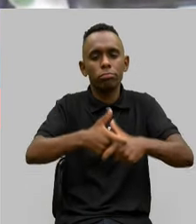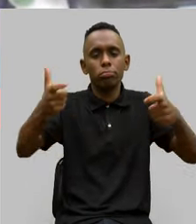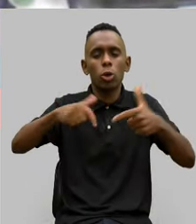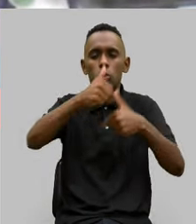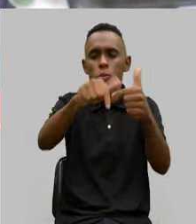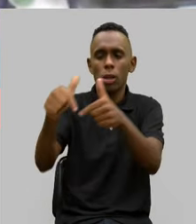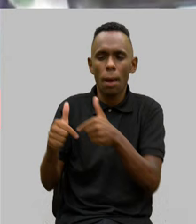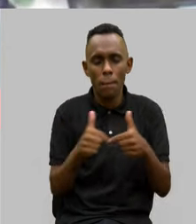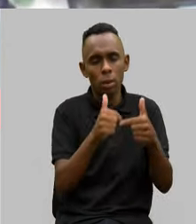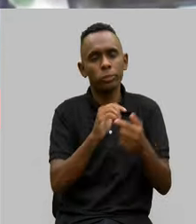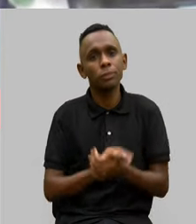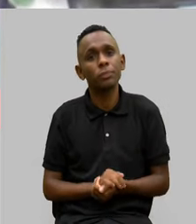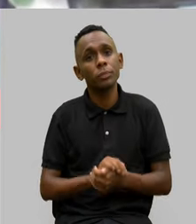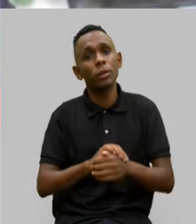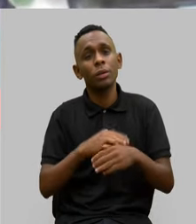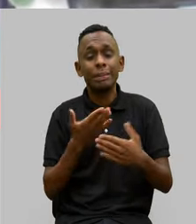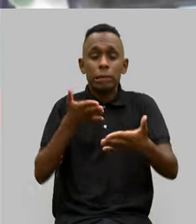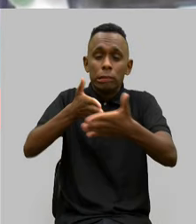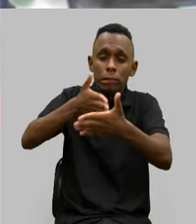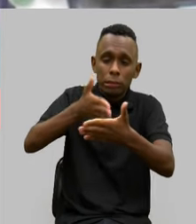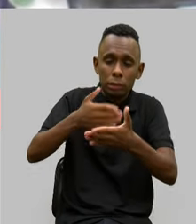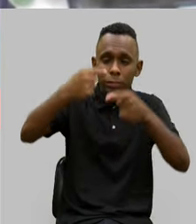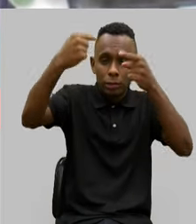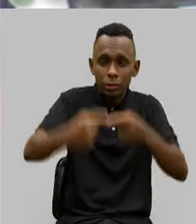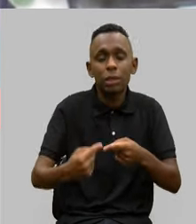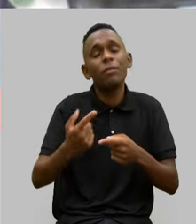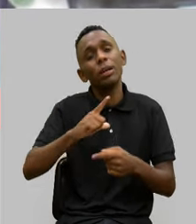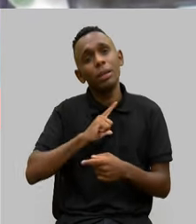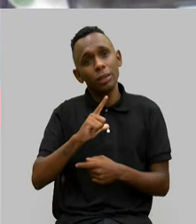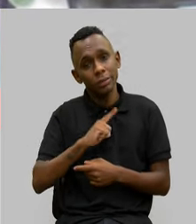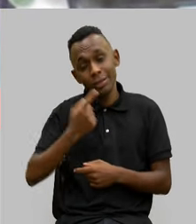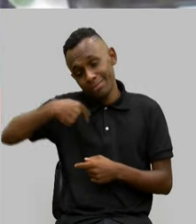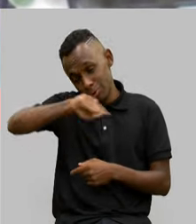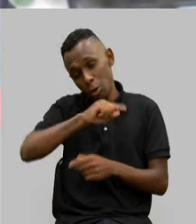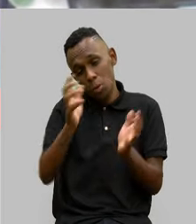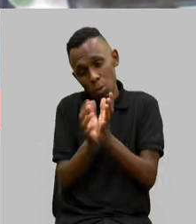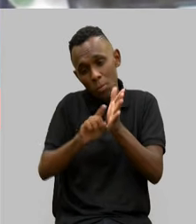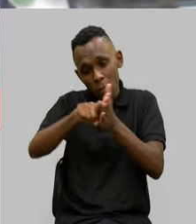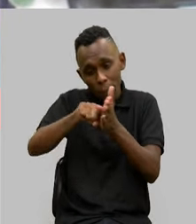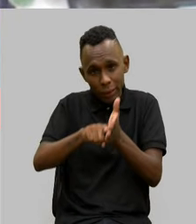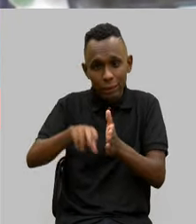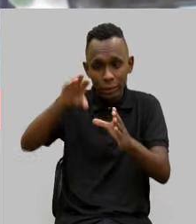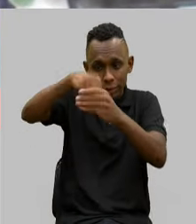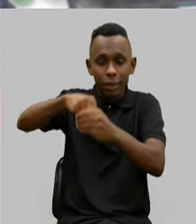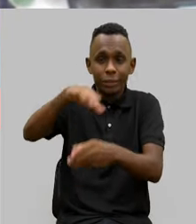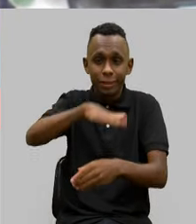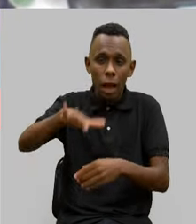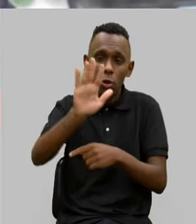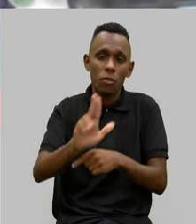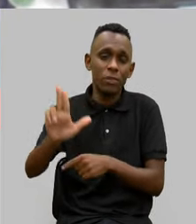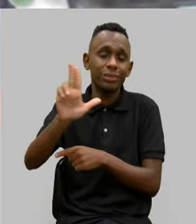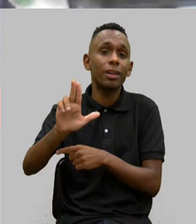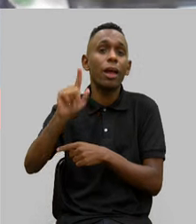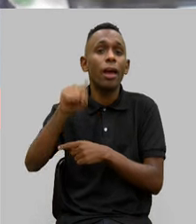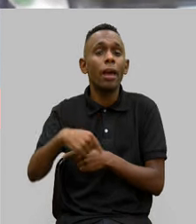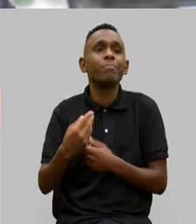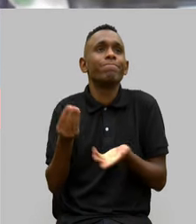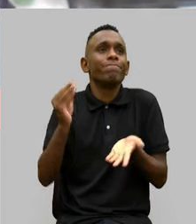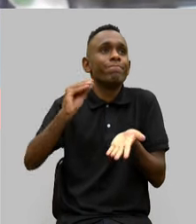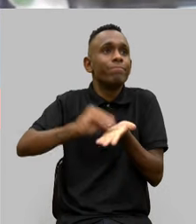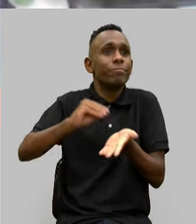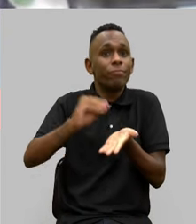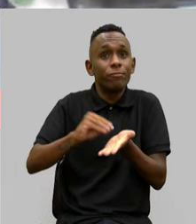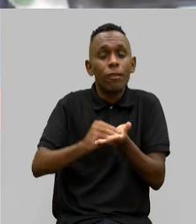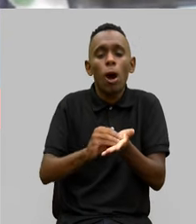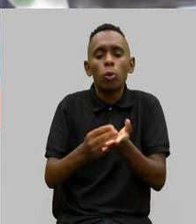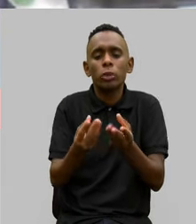atuação um dos obstáculos que enfrentamos como pesquisadores dentro do ambiente institucional é a ausência do objeto